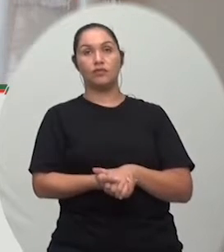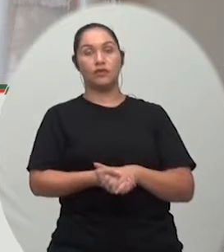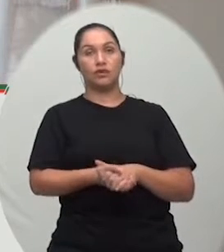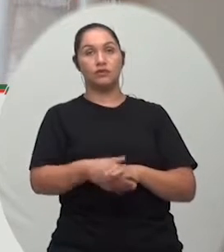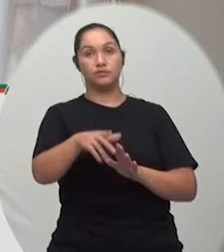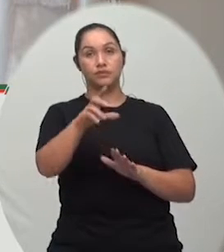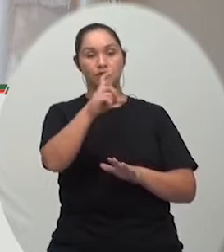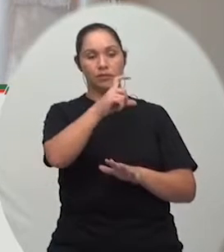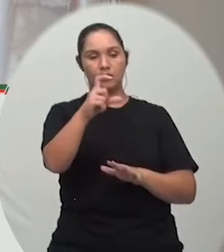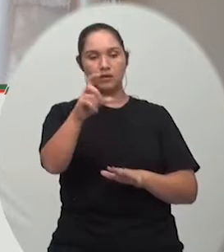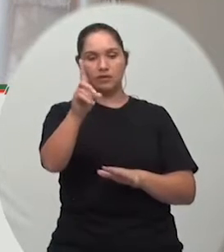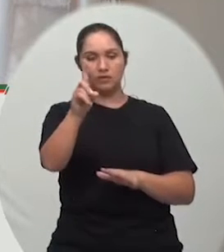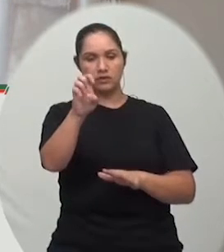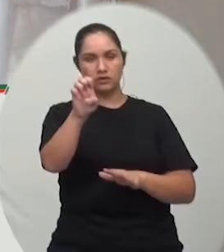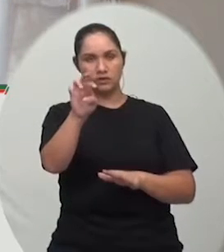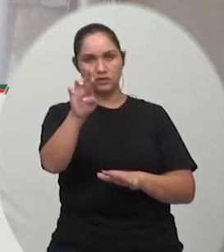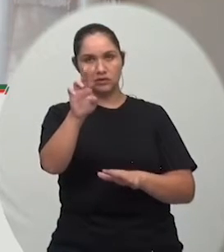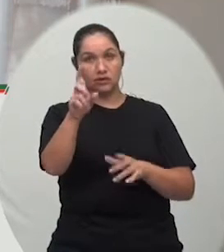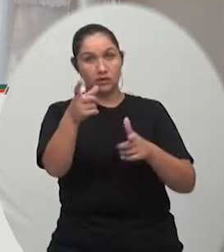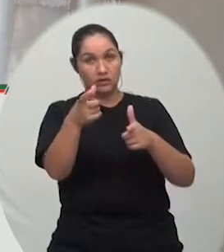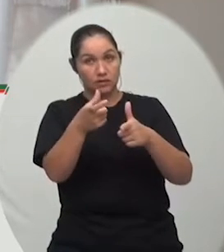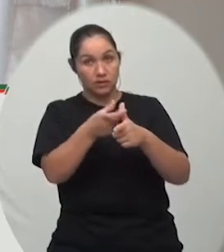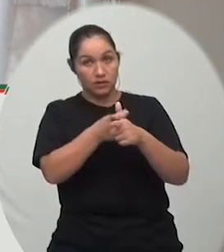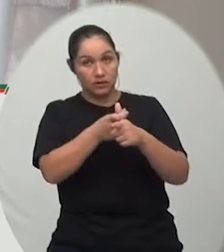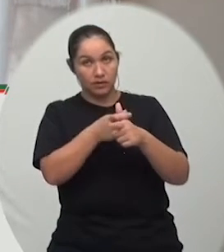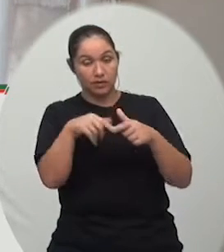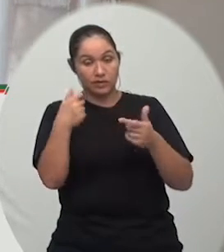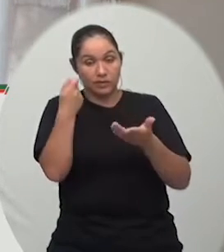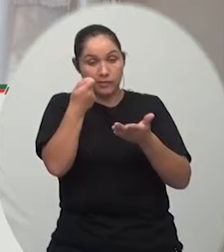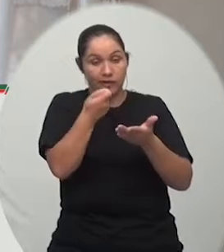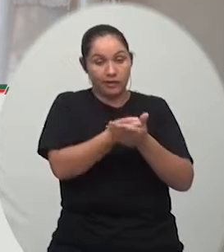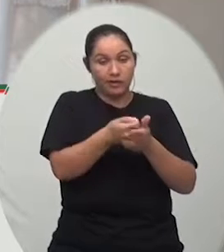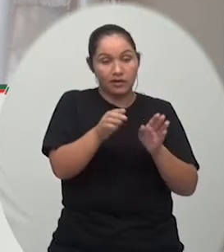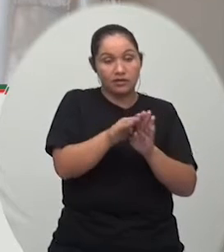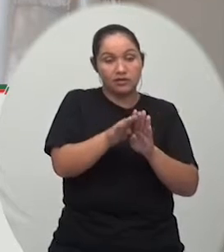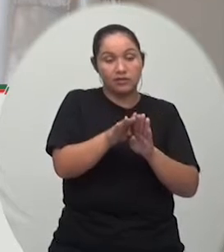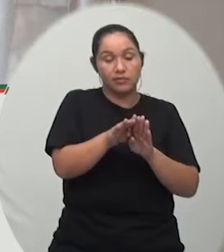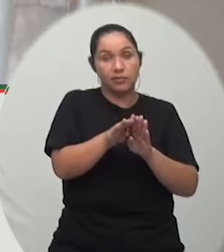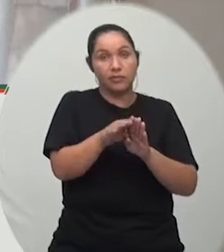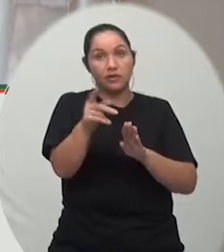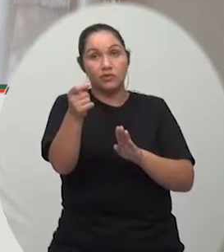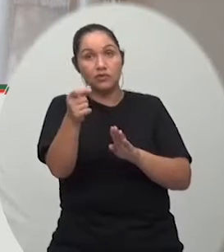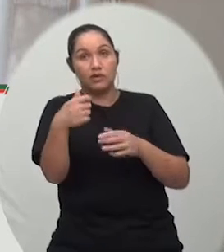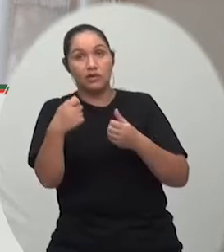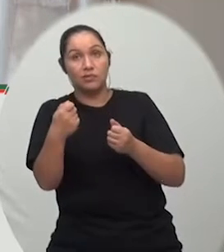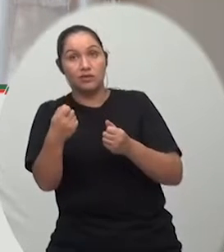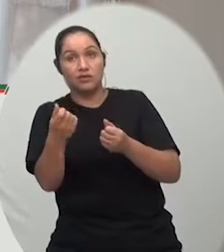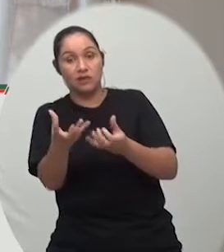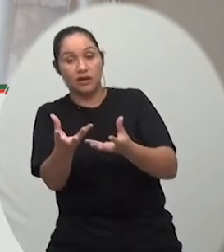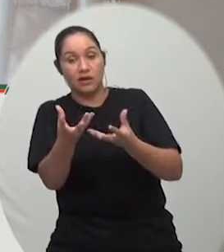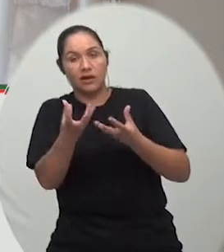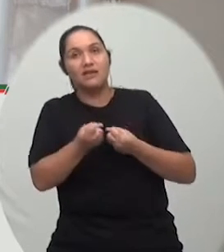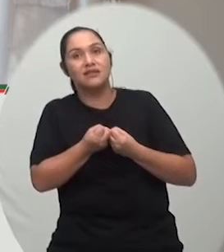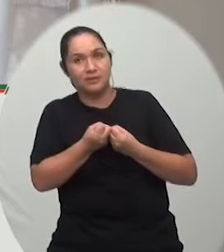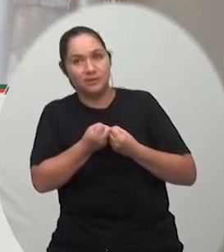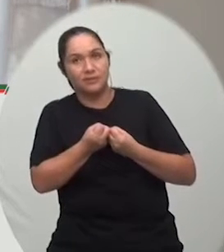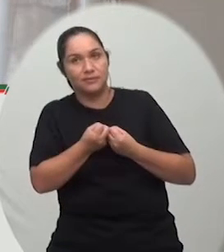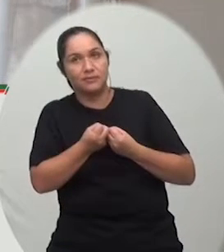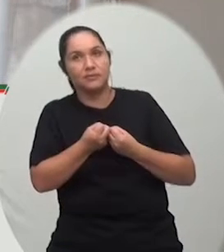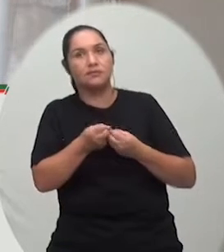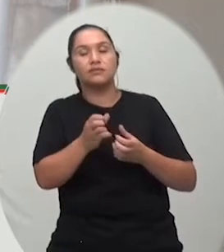bote a receber também. Ficaria assim: qual o valor total devido e a receber pelo município com